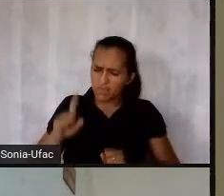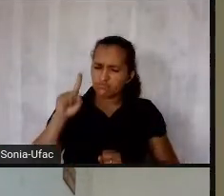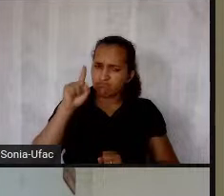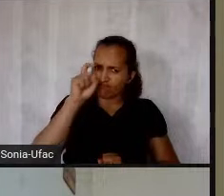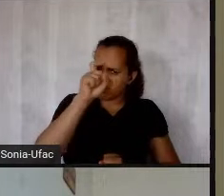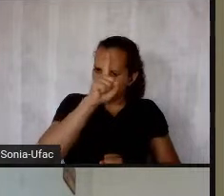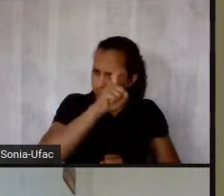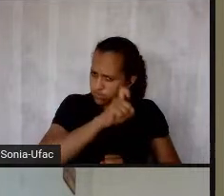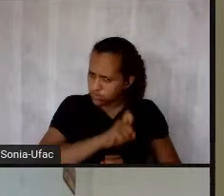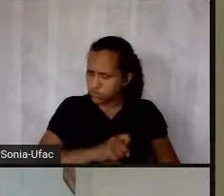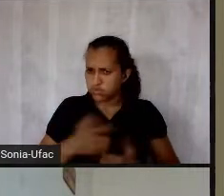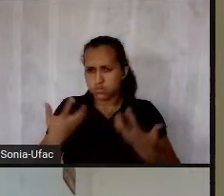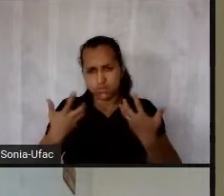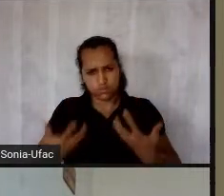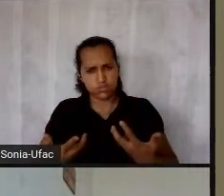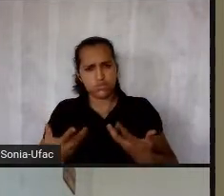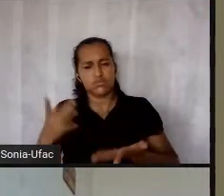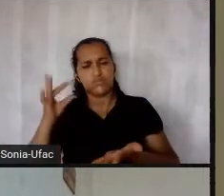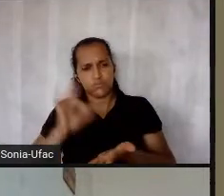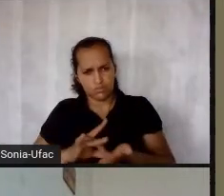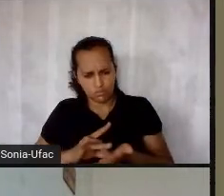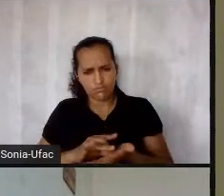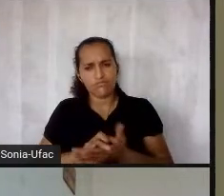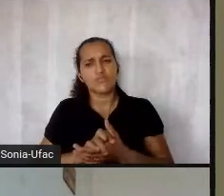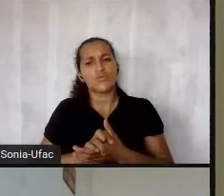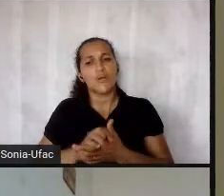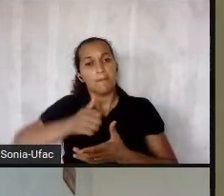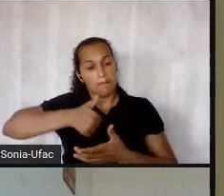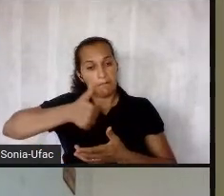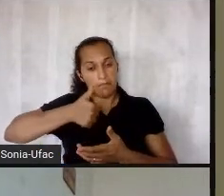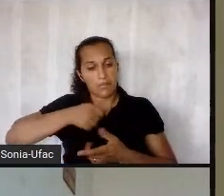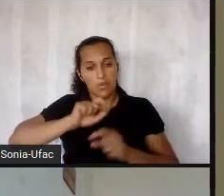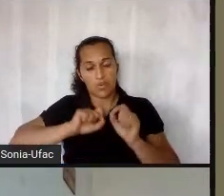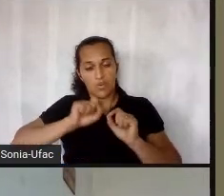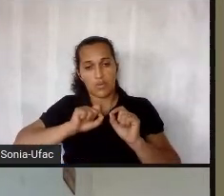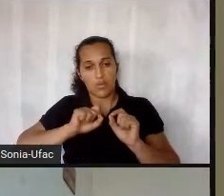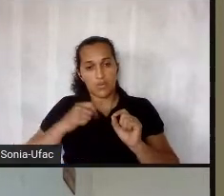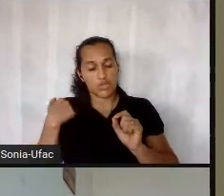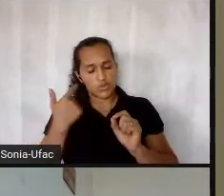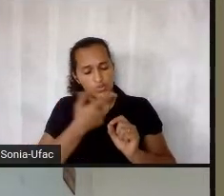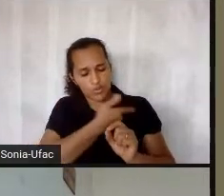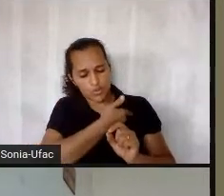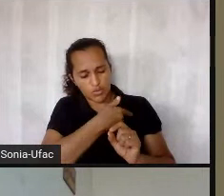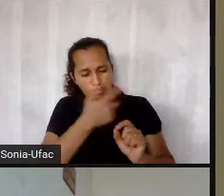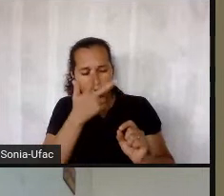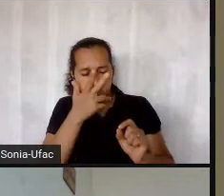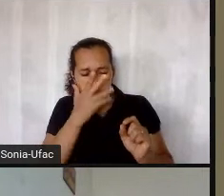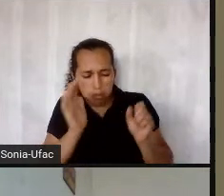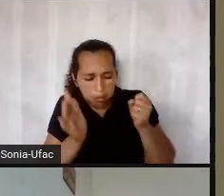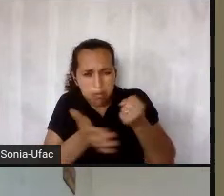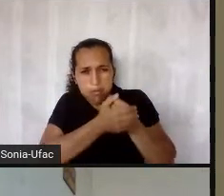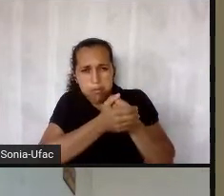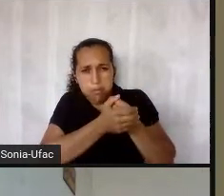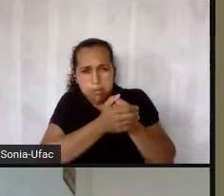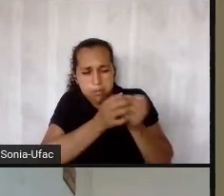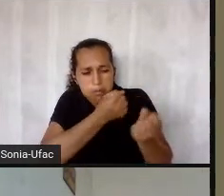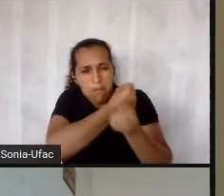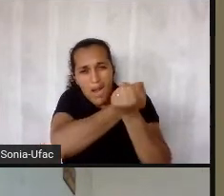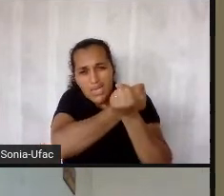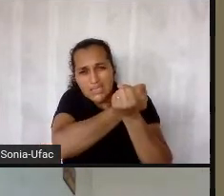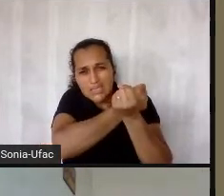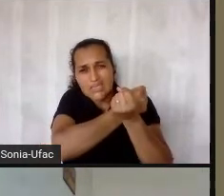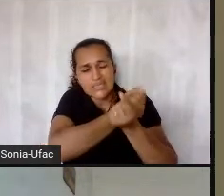duplamente complexo. No primeiro caso, porque estamos aprisionados pela ilusão da completude.